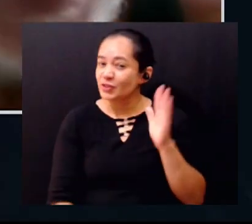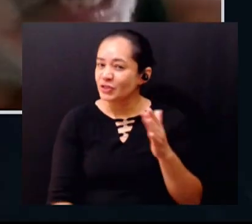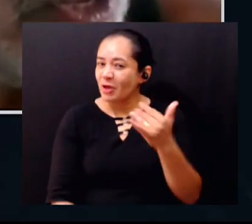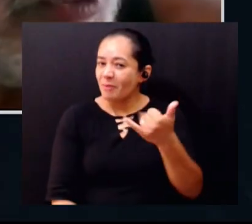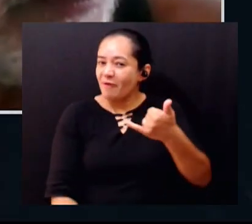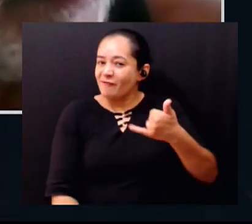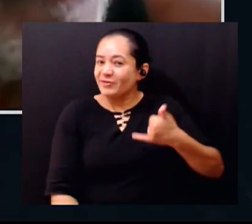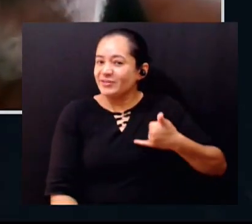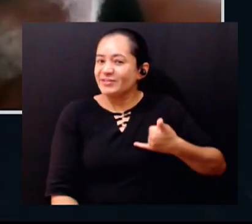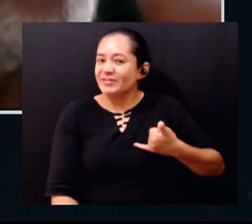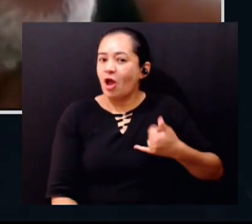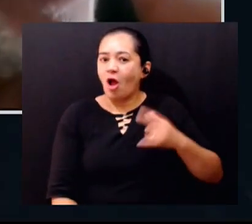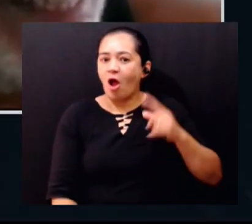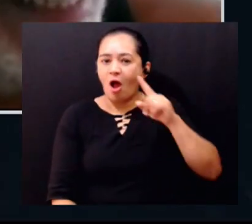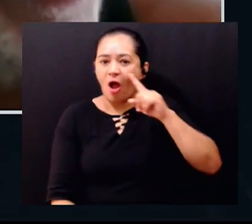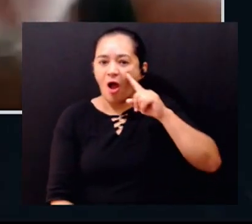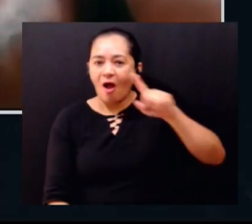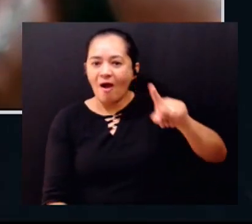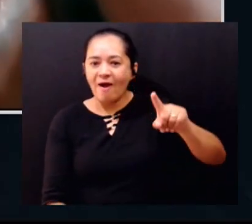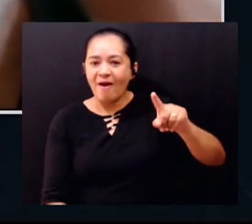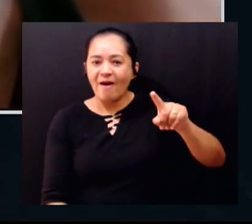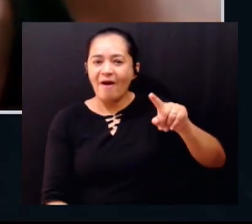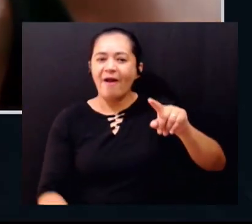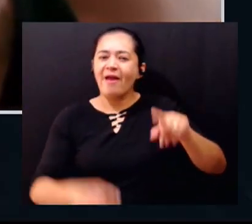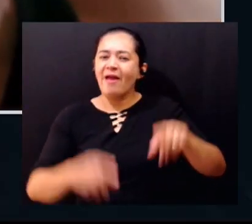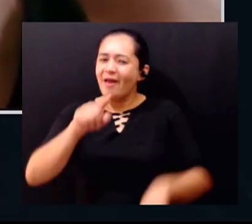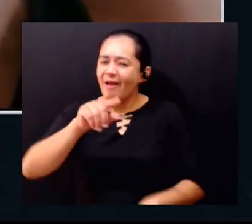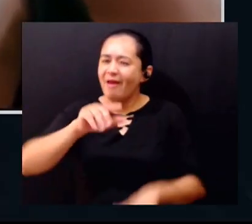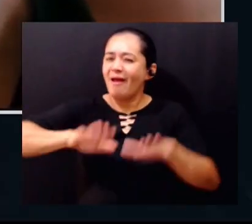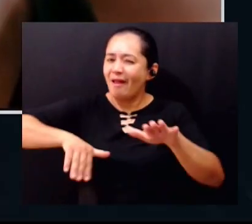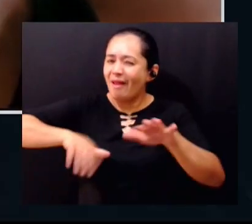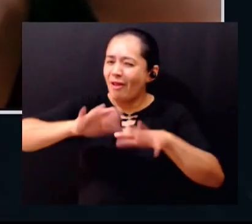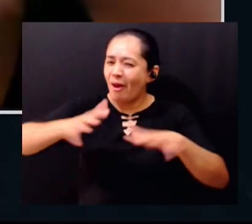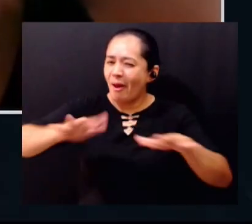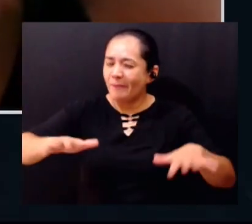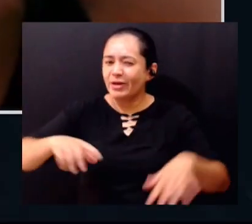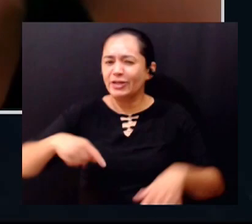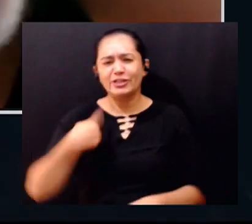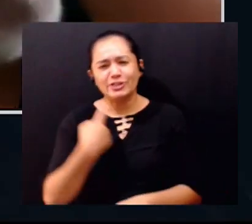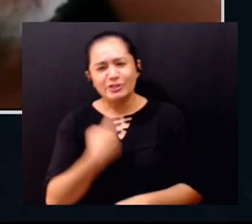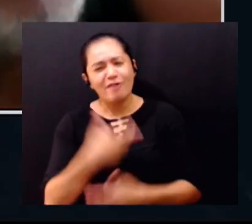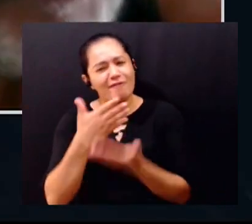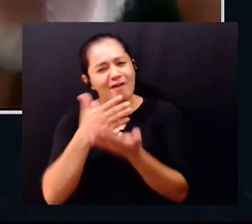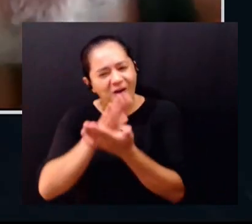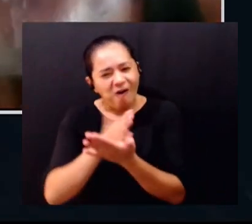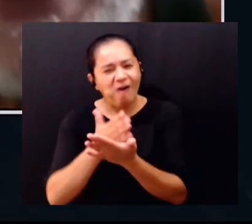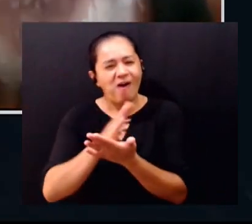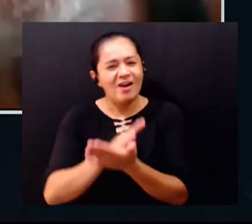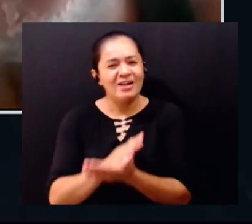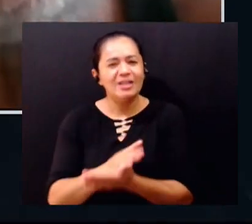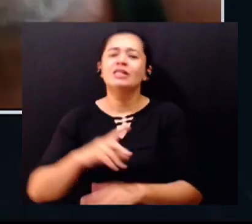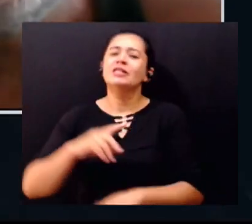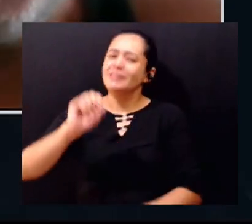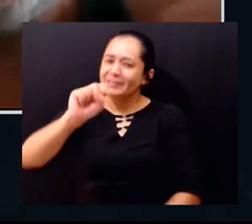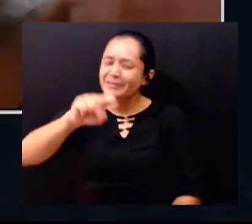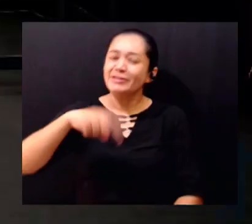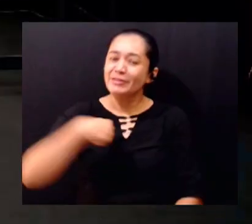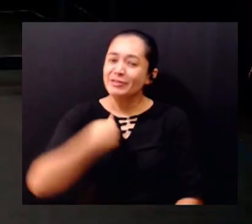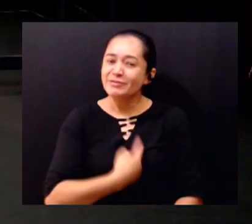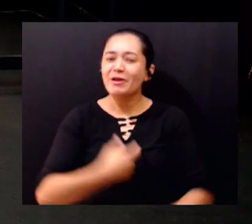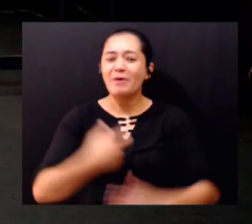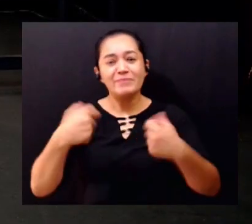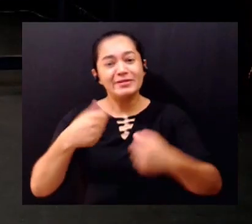na praia, a gente vai incomodar. Eu falei, mas como que a gente não vai incomodar? Nós precisamos dele pra gente completar esse